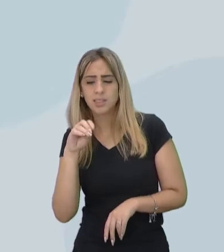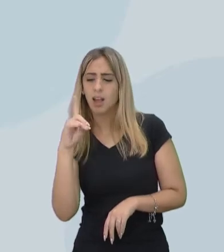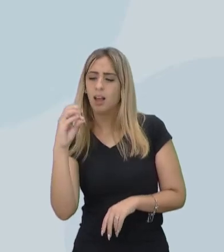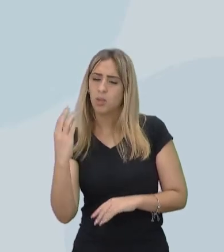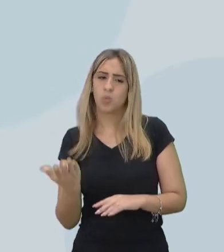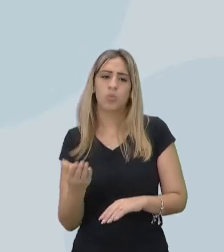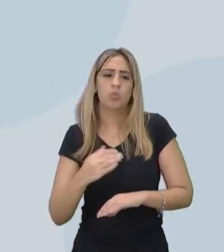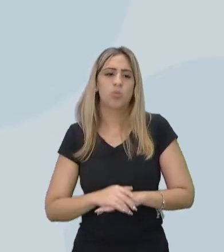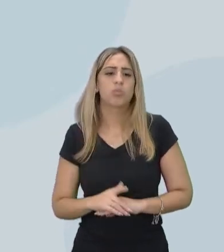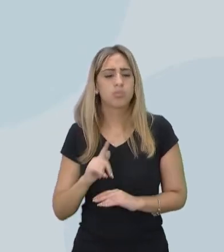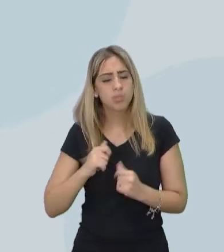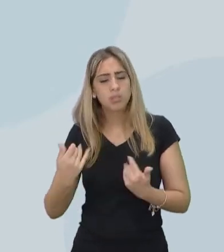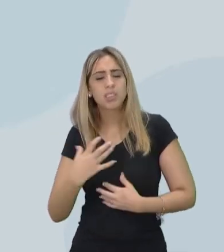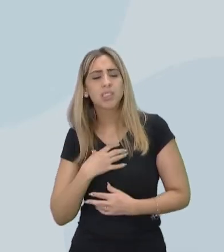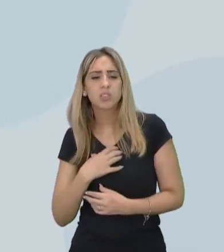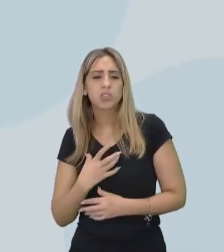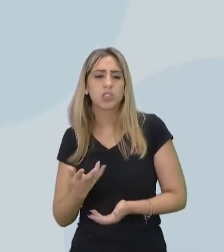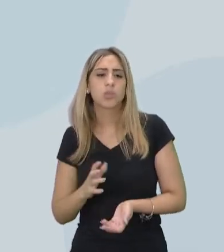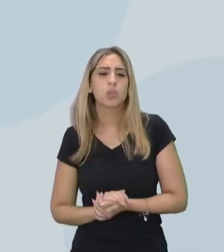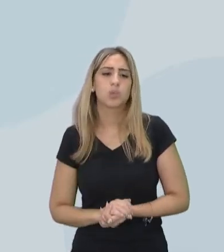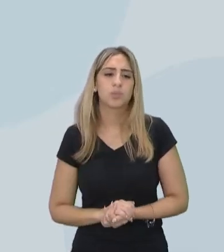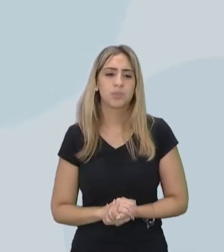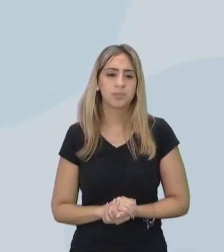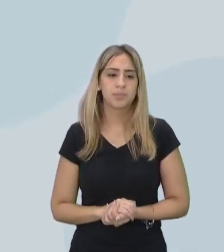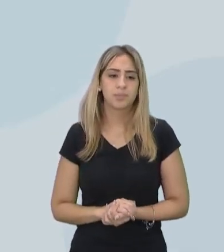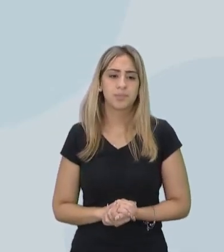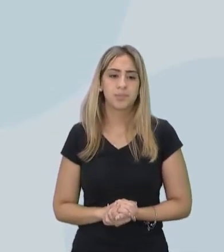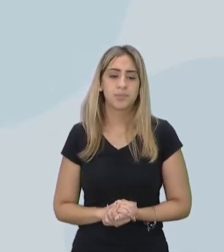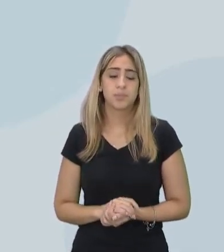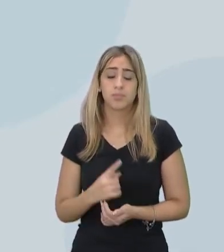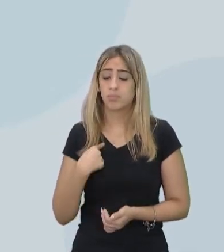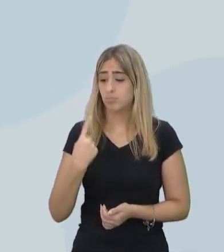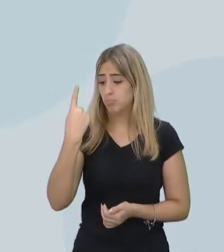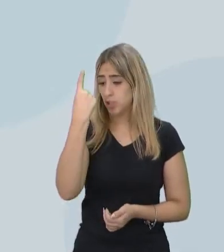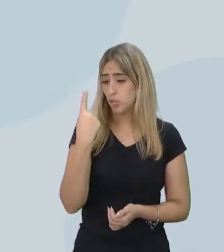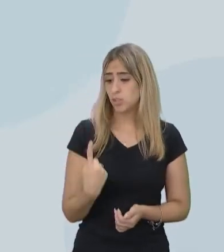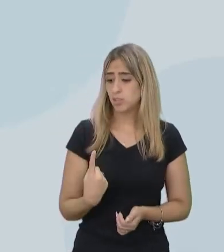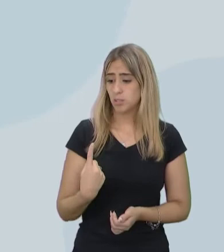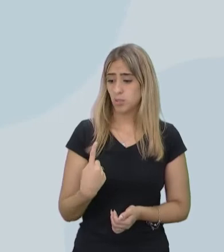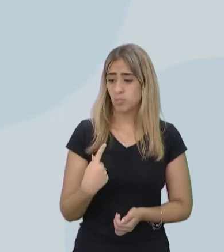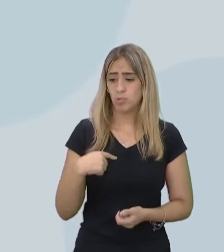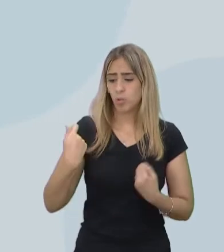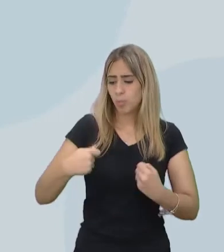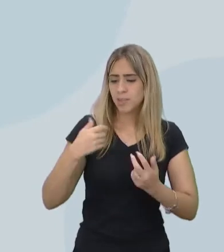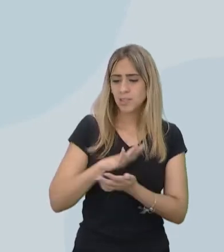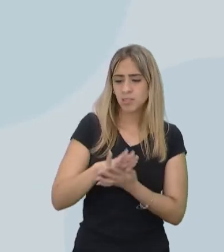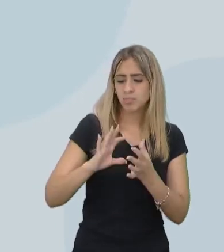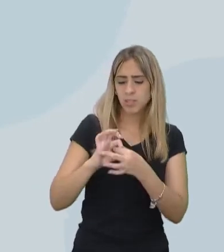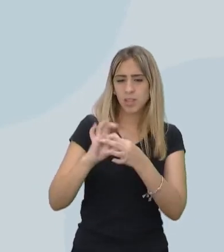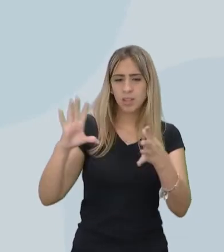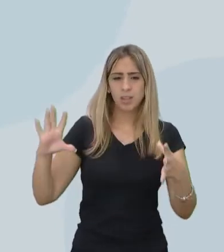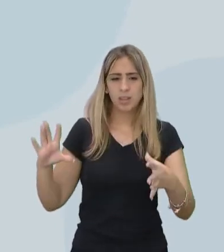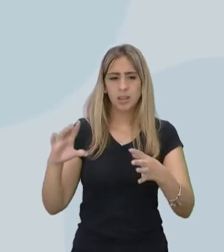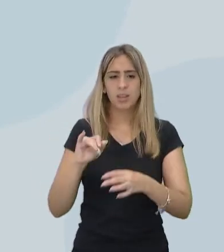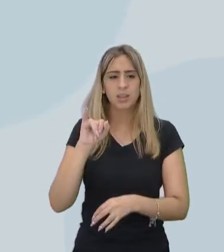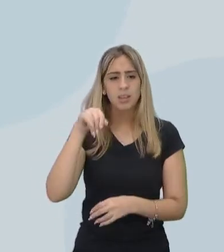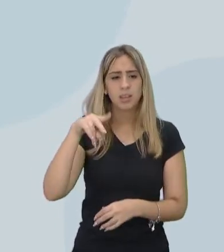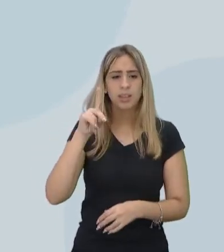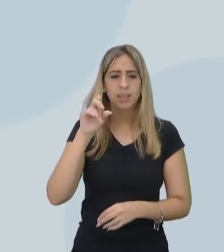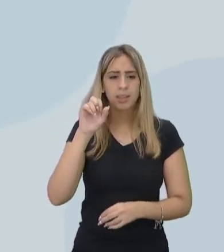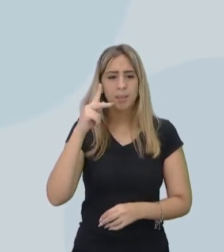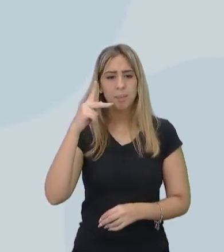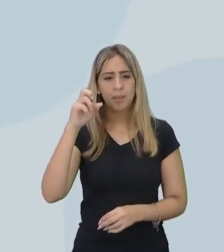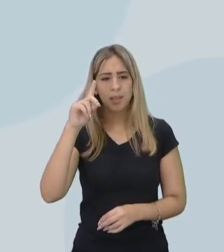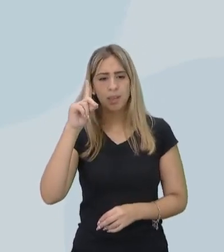empreendimento. Ele tem que fazer sentido para ele, tá? O que mais? Independência. Ele tem que saber caminhar com os próprios pés, né? É a mesma coisa,